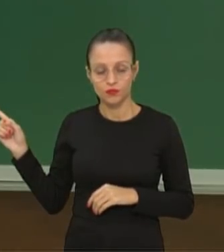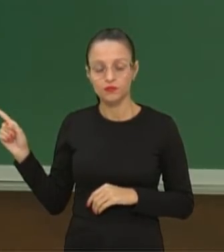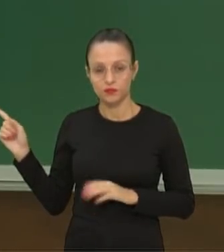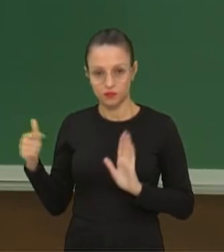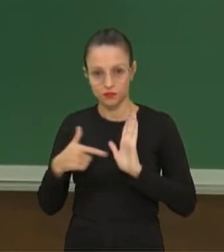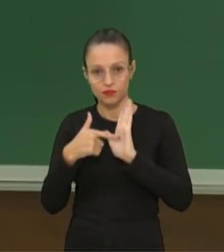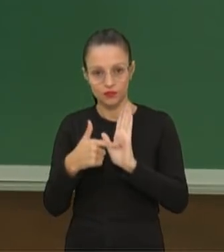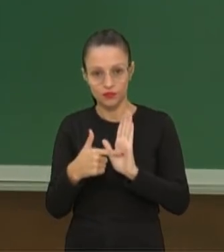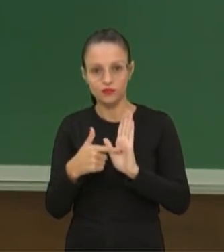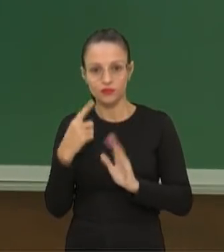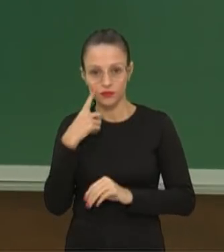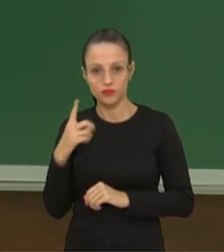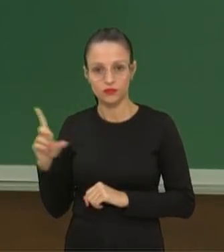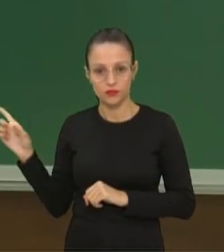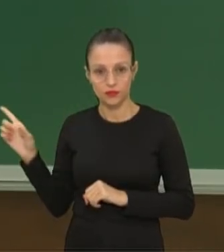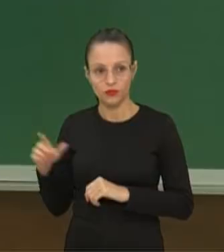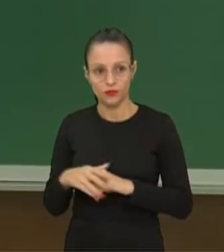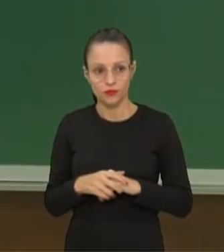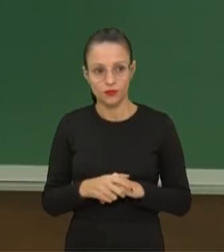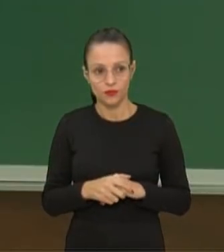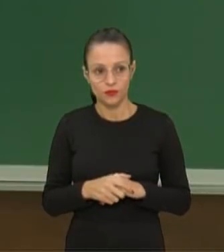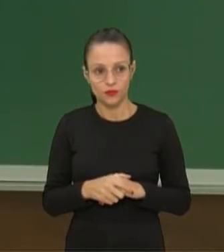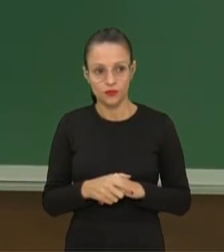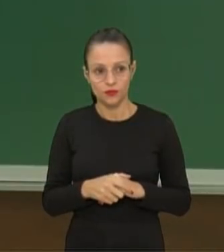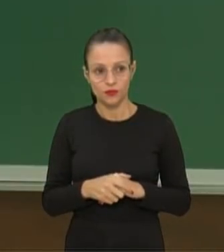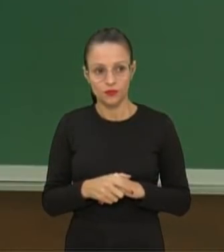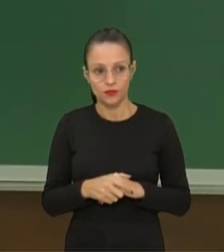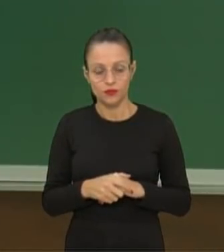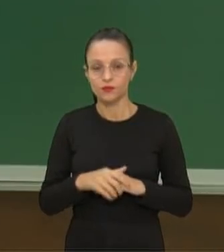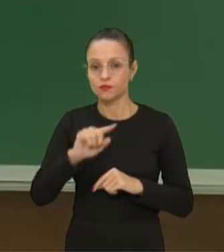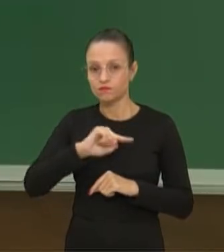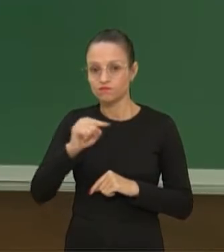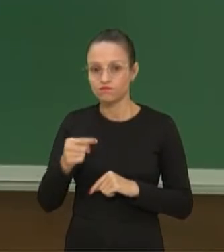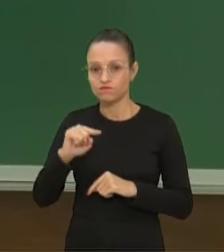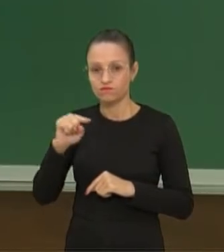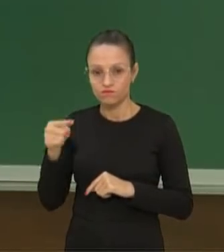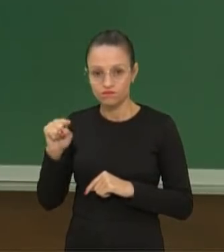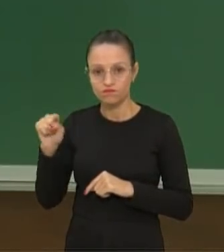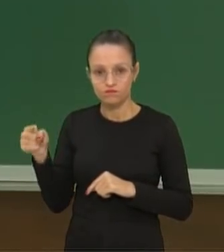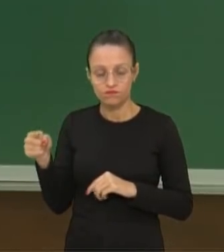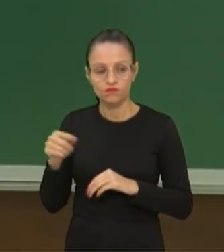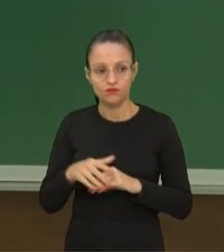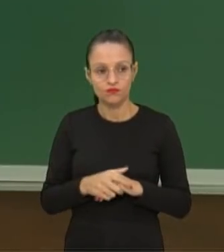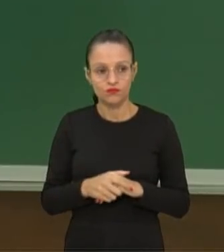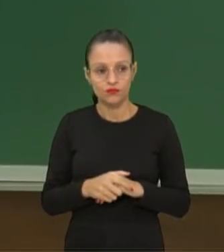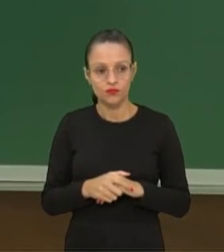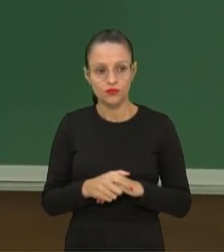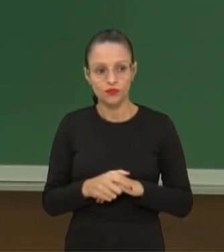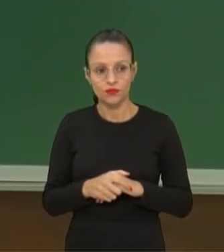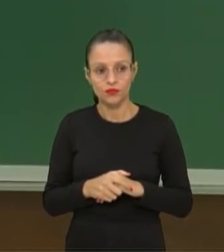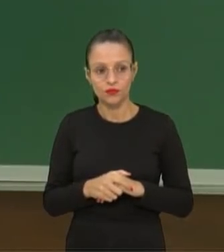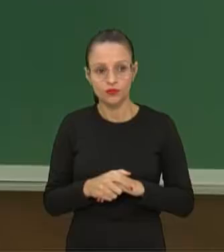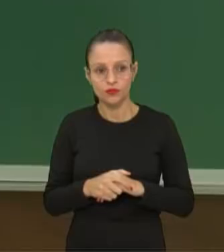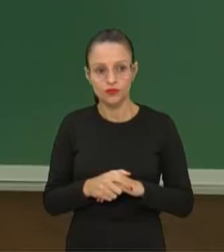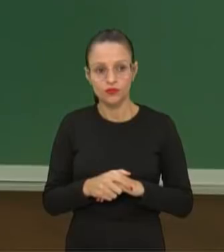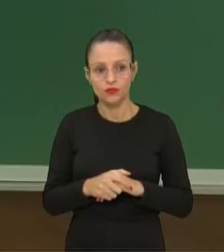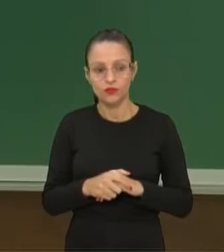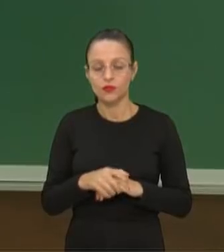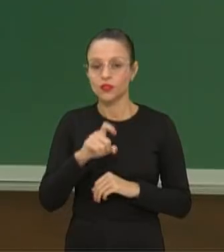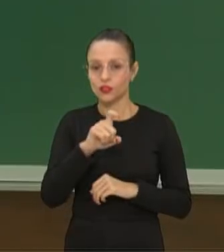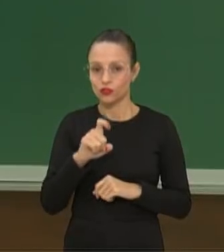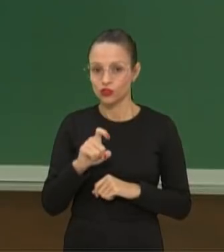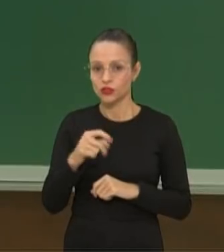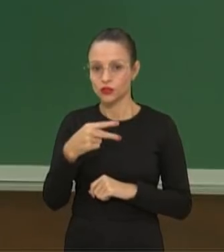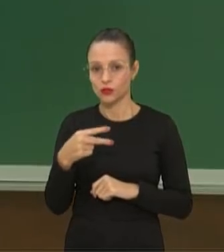ali multiplicando parênteses. Fiz a distributiva. 5x igual a 45, x igual